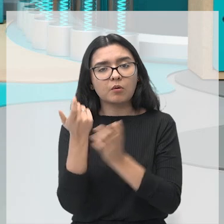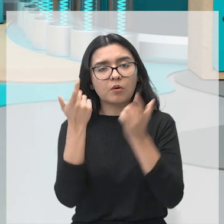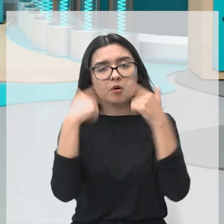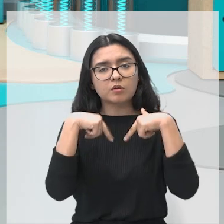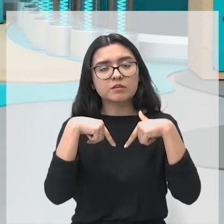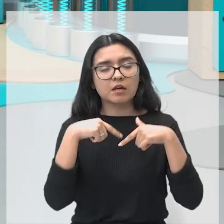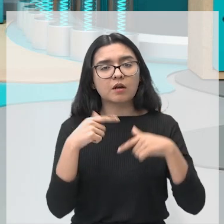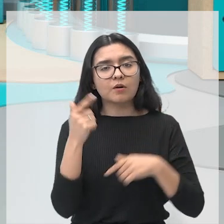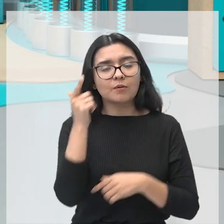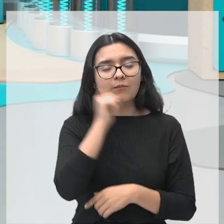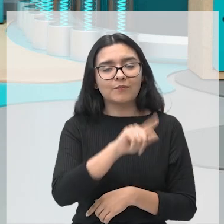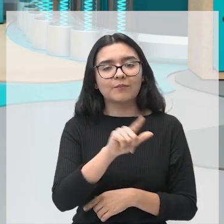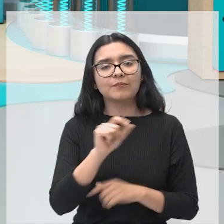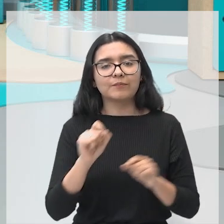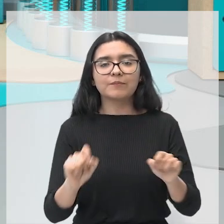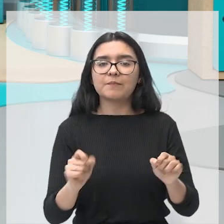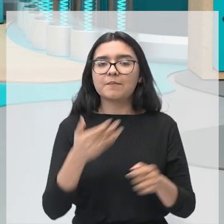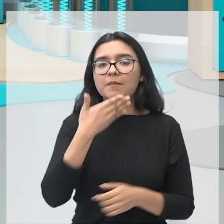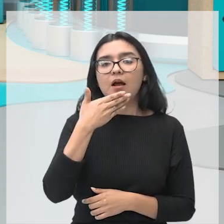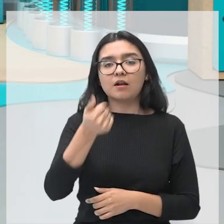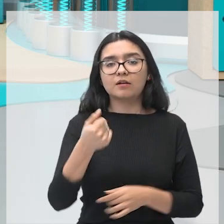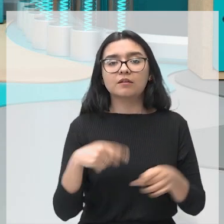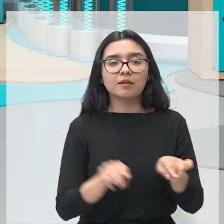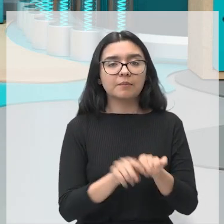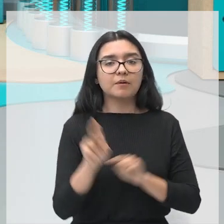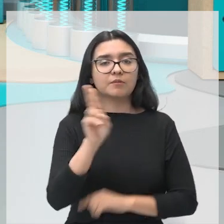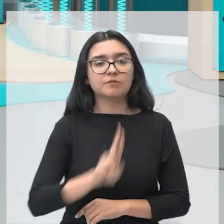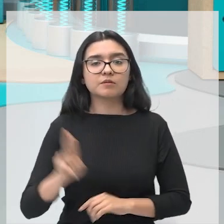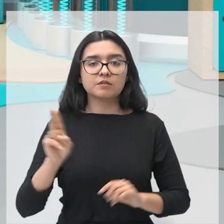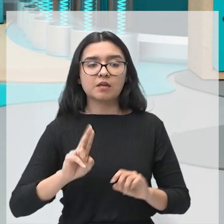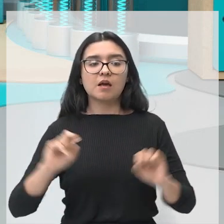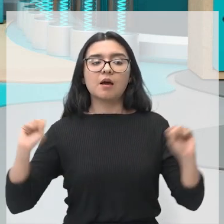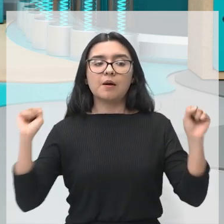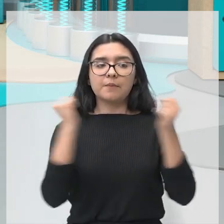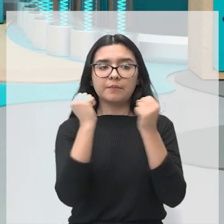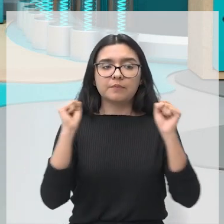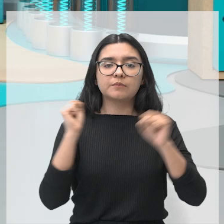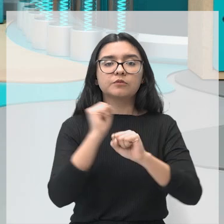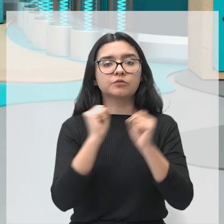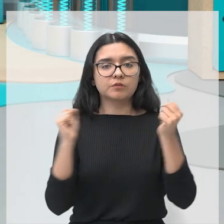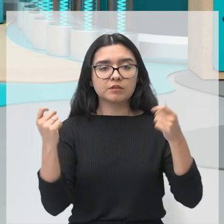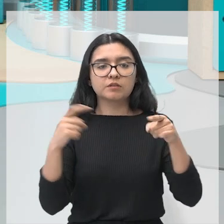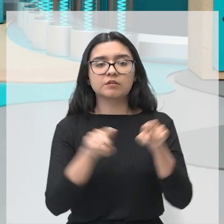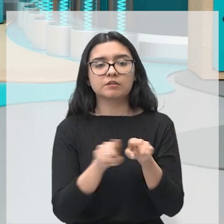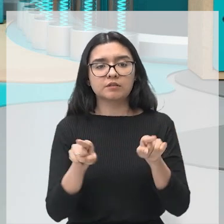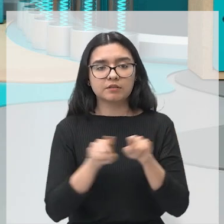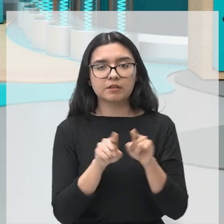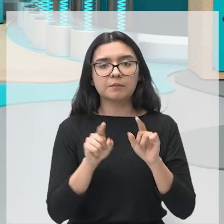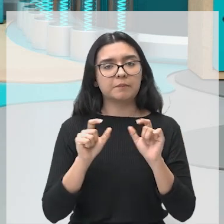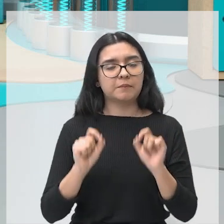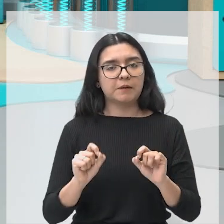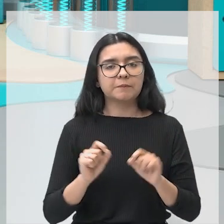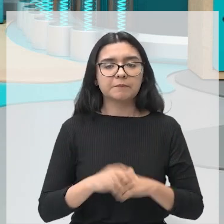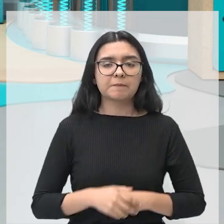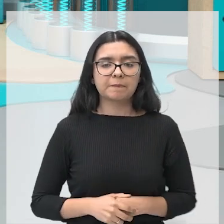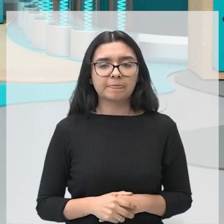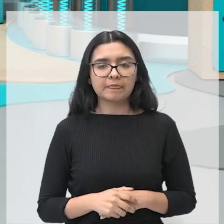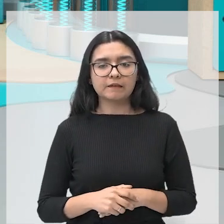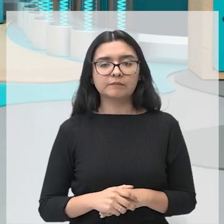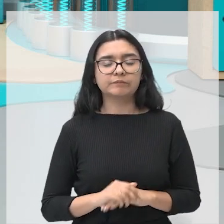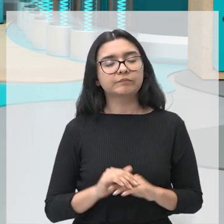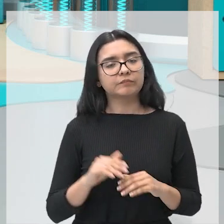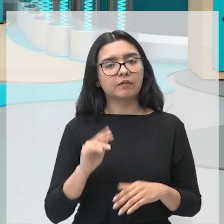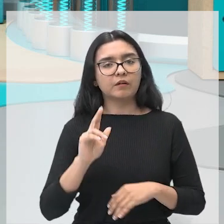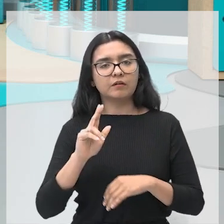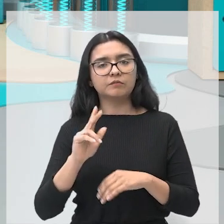já pode ter uma melhora. A gente pode usar também a musculação em níveis adequados aí para a lesão. Às vezes, depois